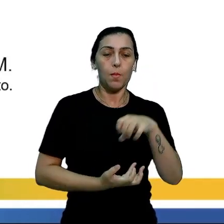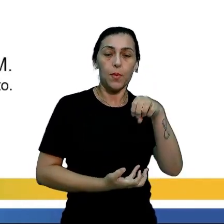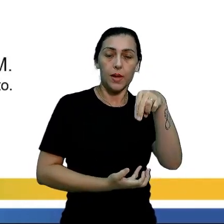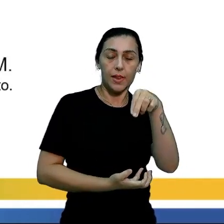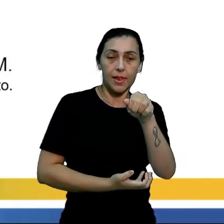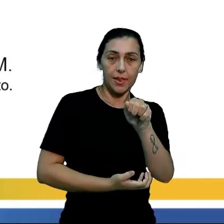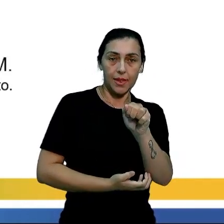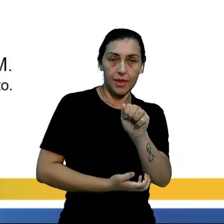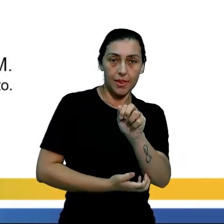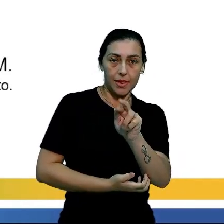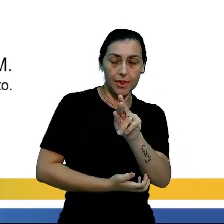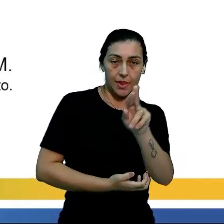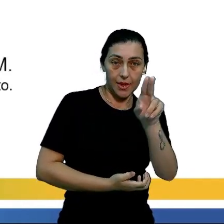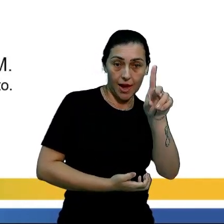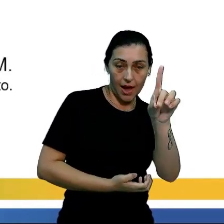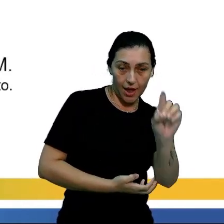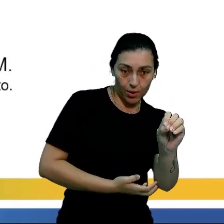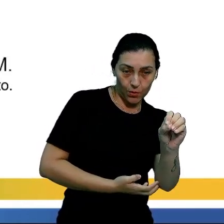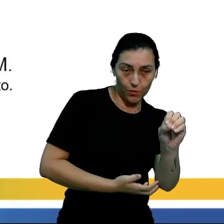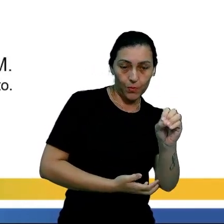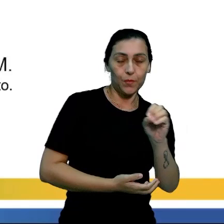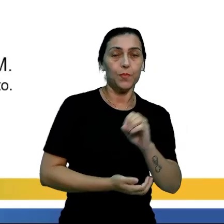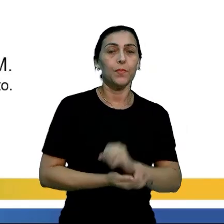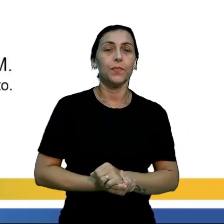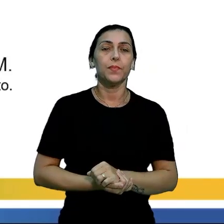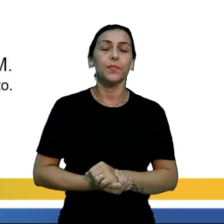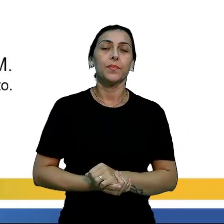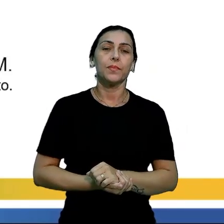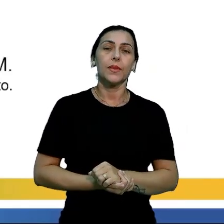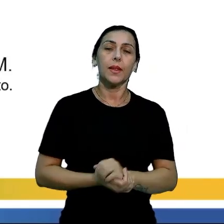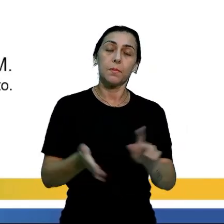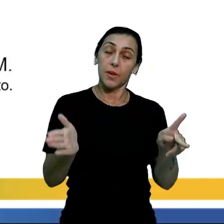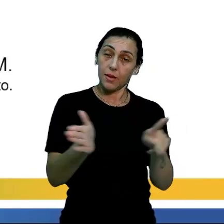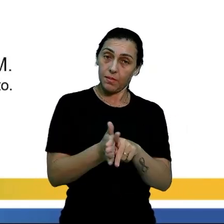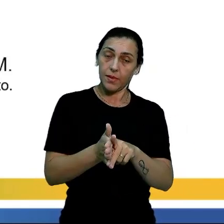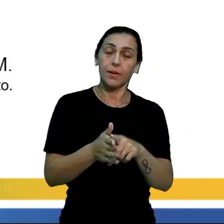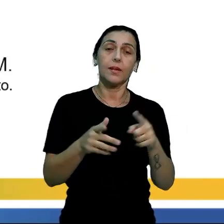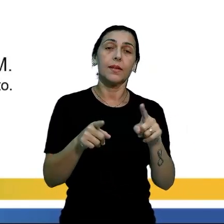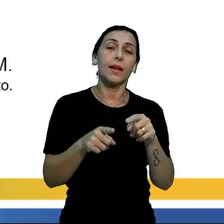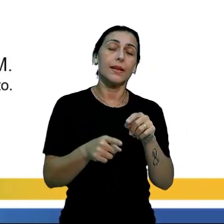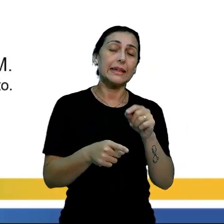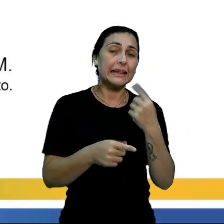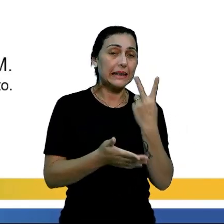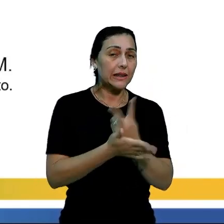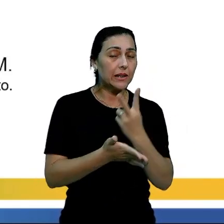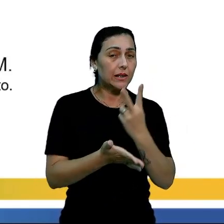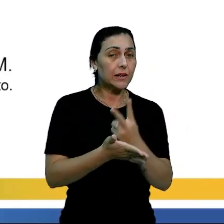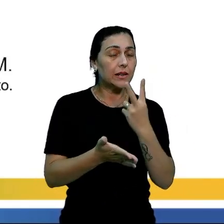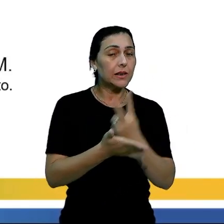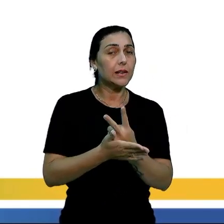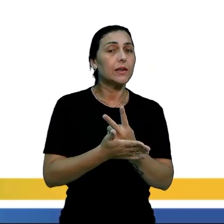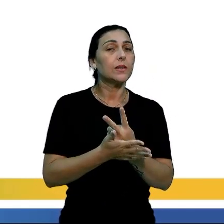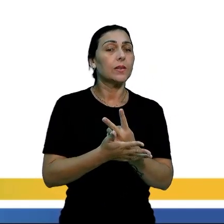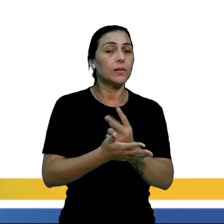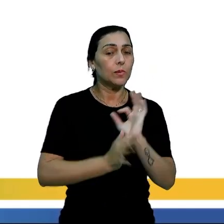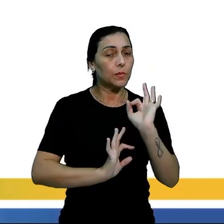espanhol, ou seja, eu tenho a alma, né? Então essa ideia de pertencimento ela vai cada vez mais tomando